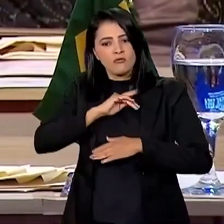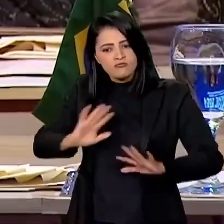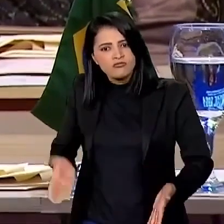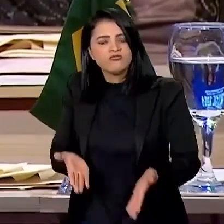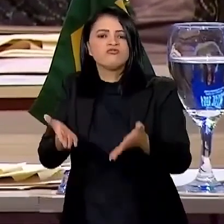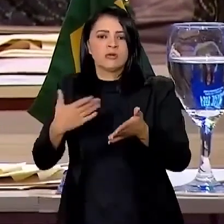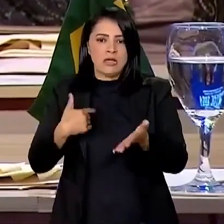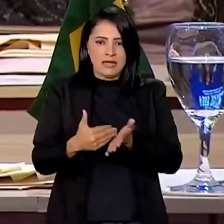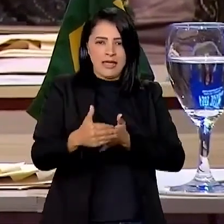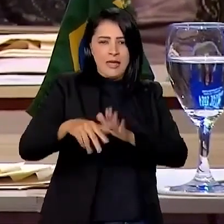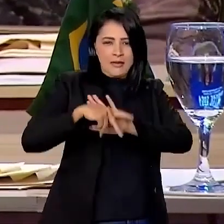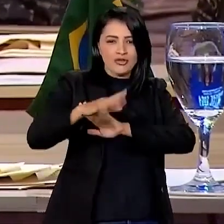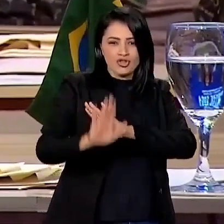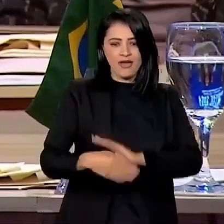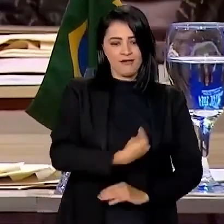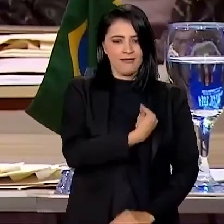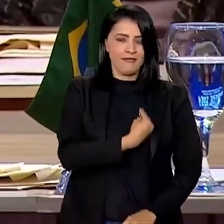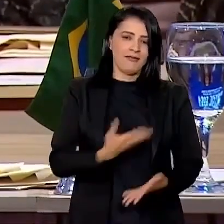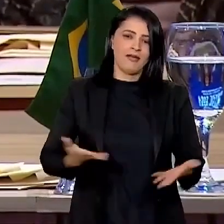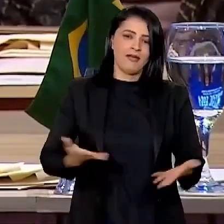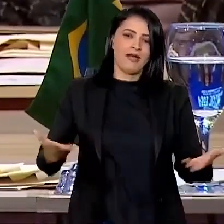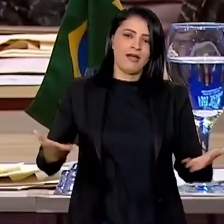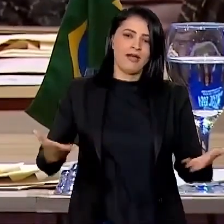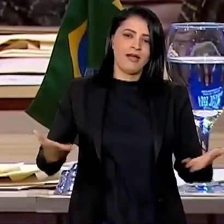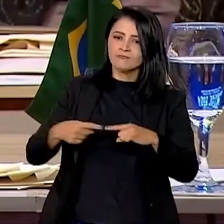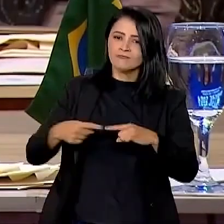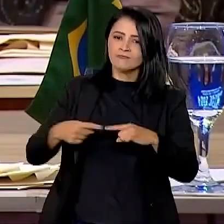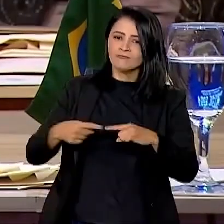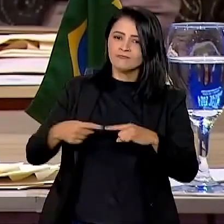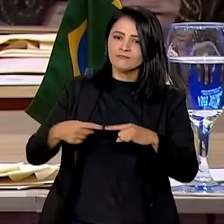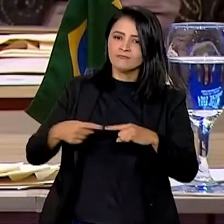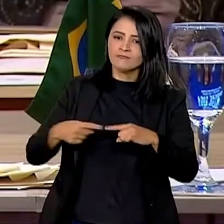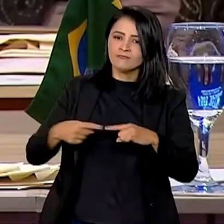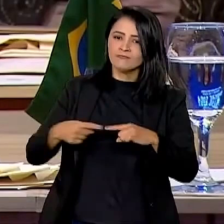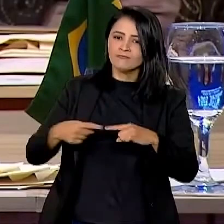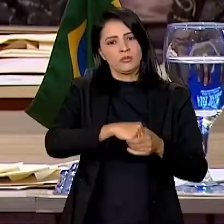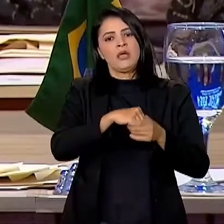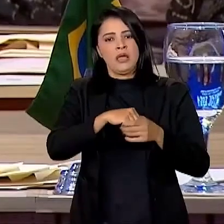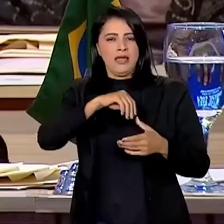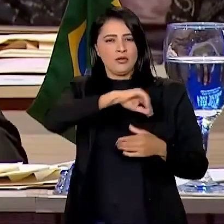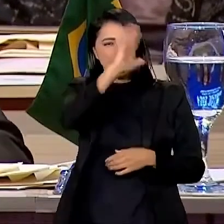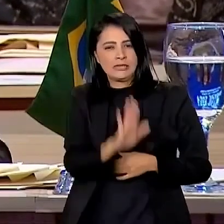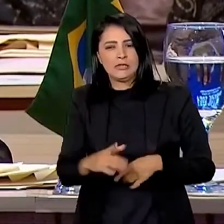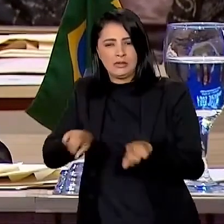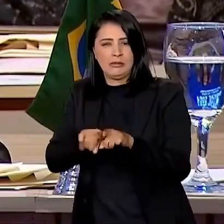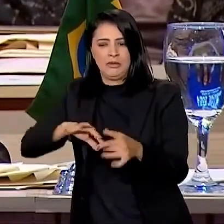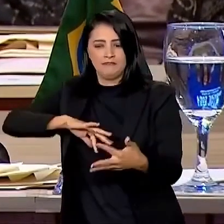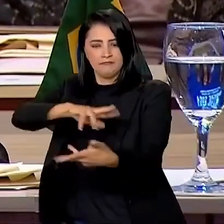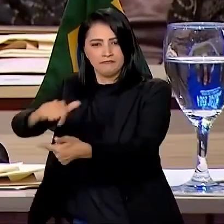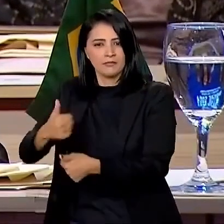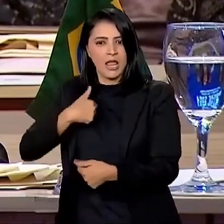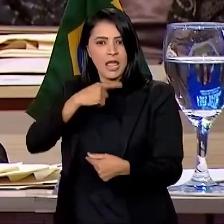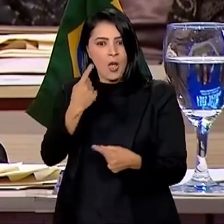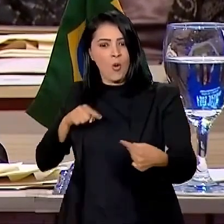impulso às iniciativas existentes, alinhando esforços no plano doméstico e internacional. Queremos colocar